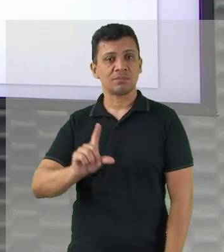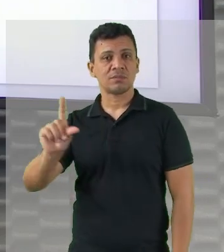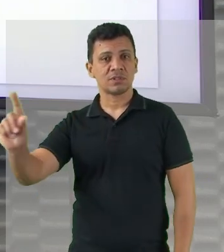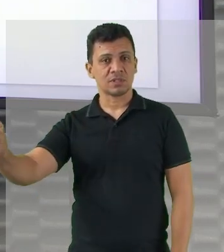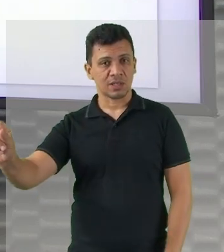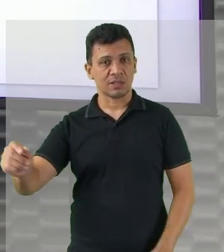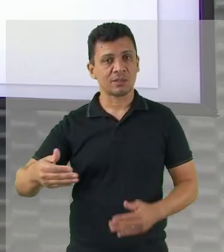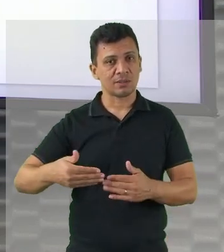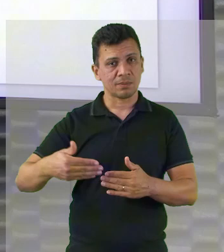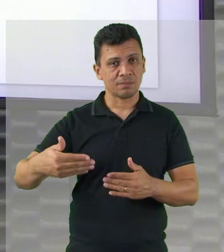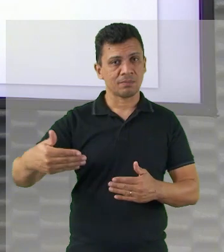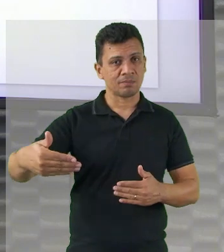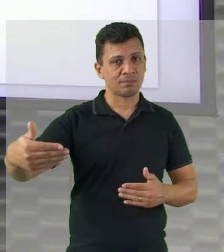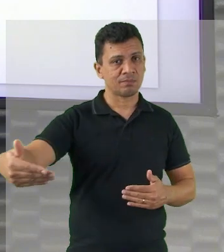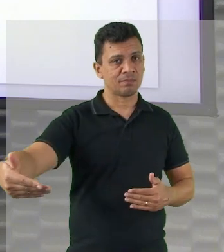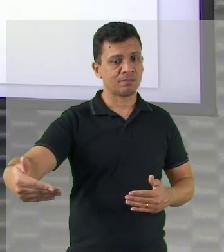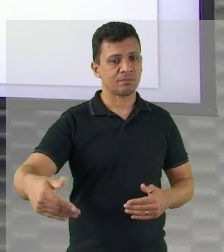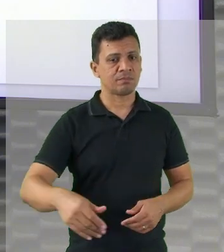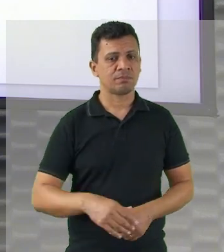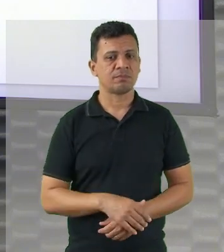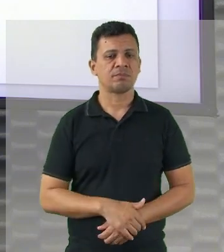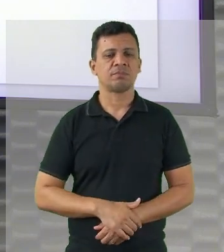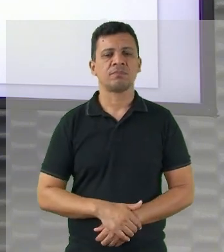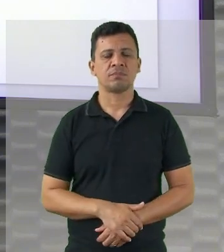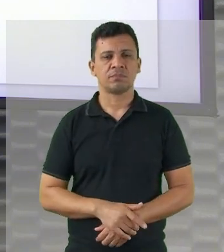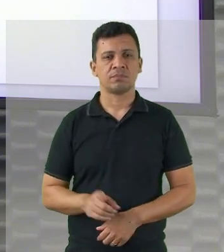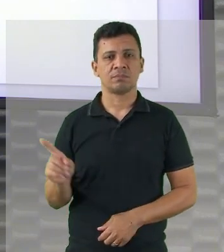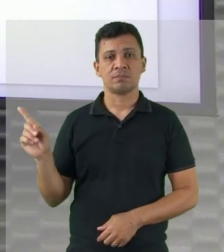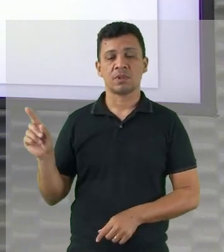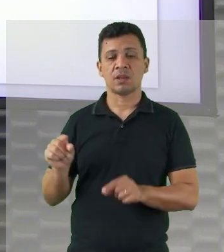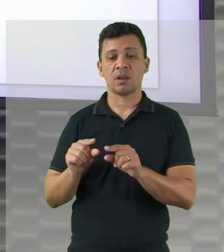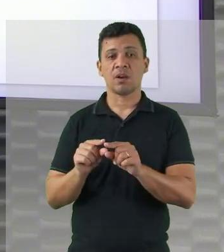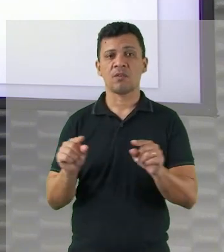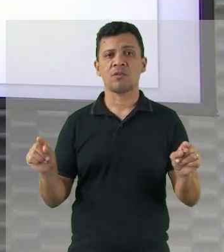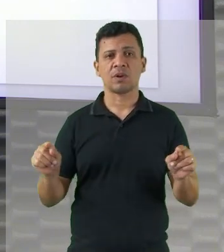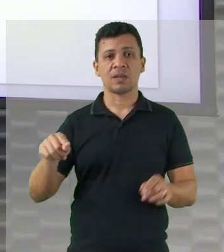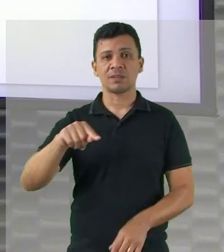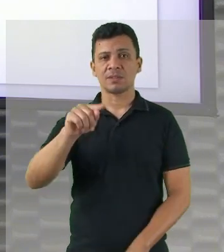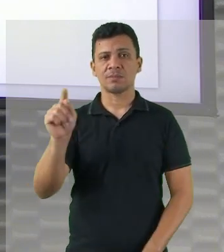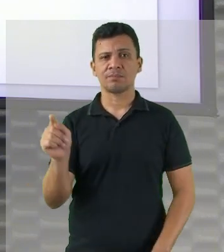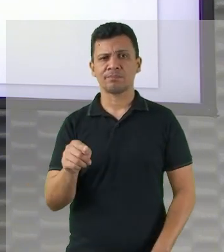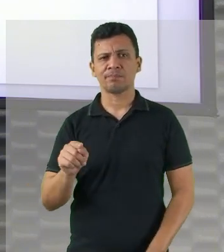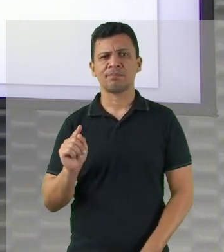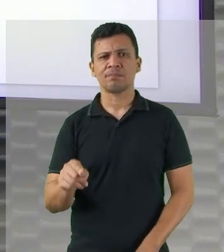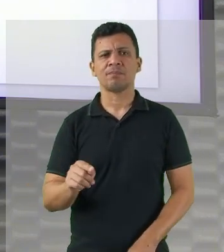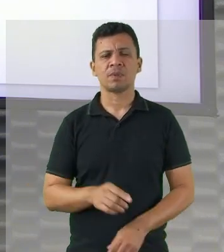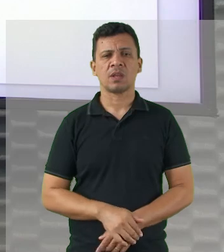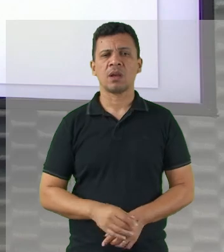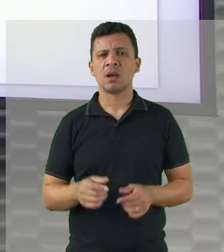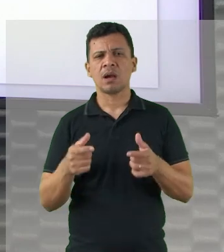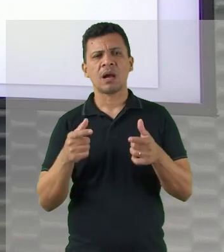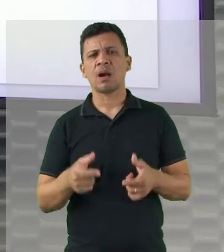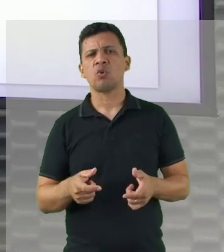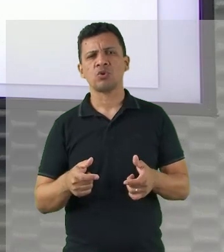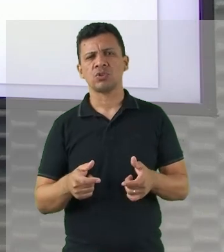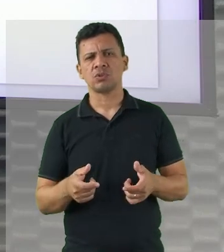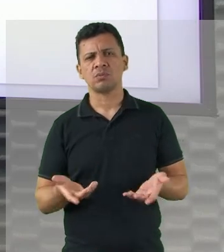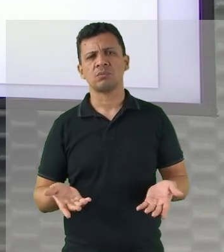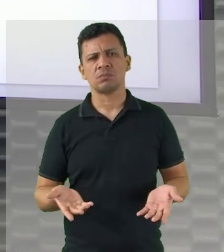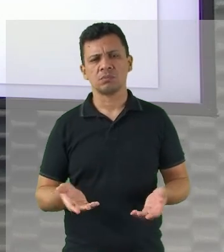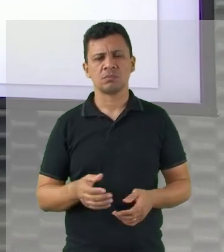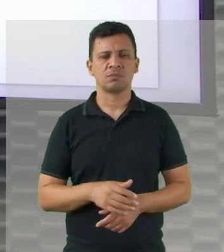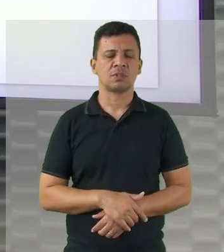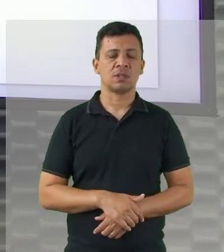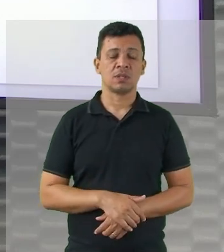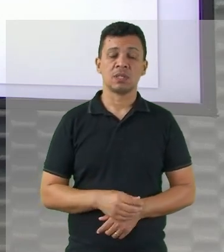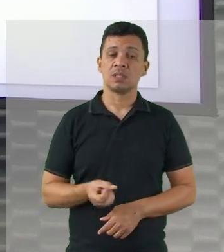diante. Where is it? É uma frase interrogativa. Onde está? Onde fica? Se